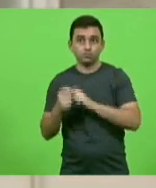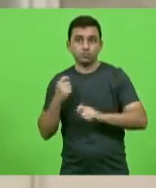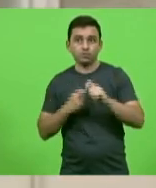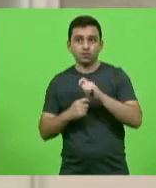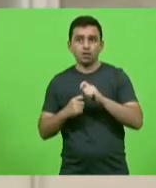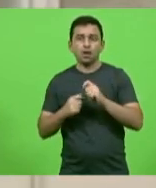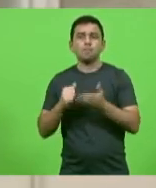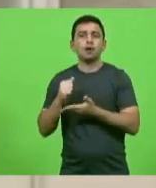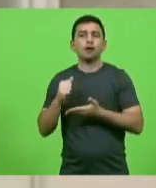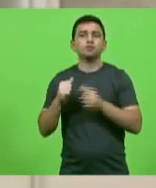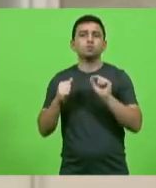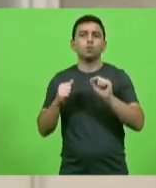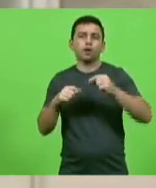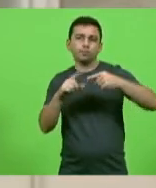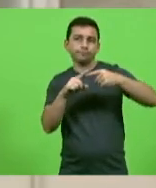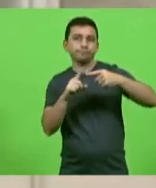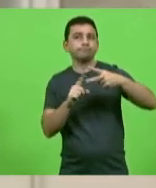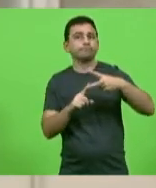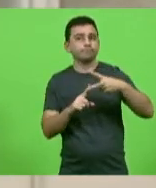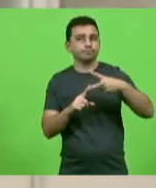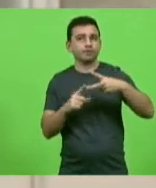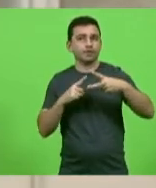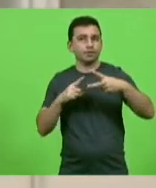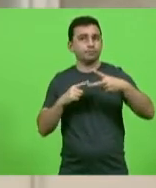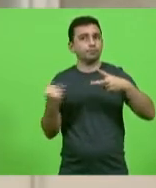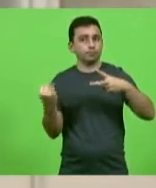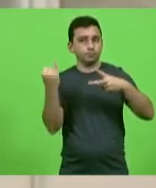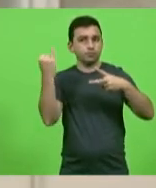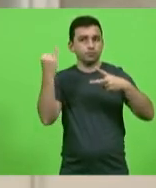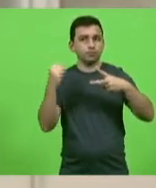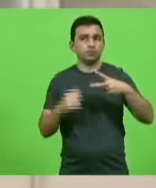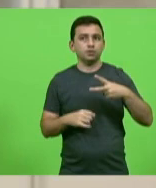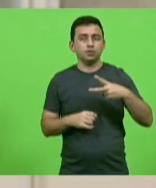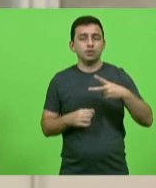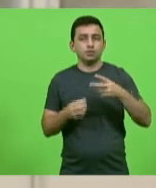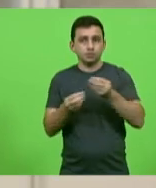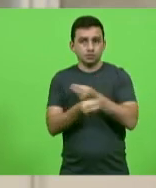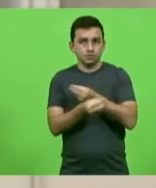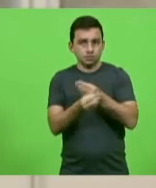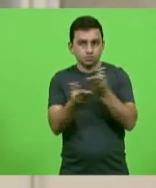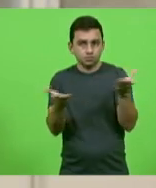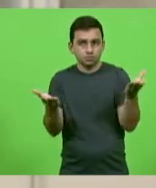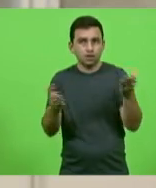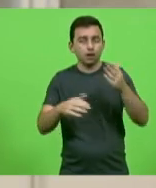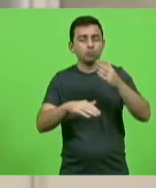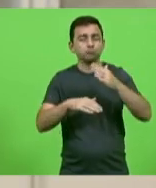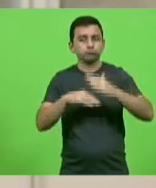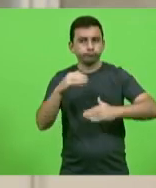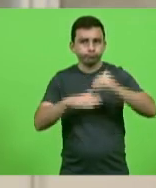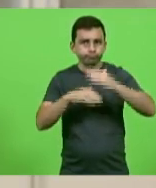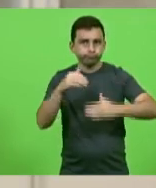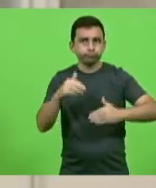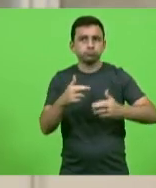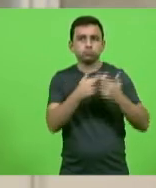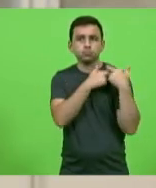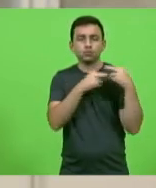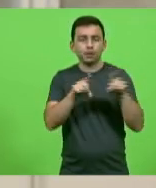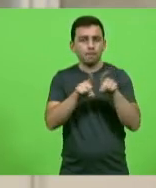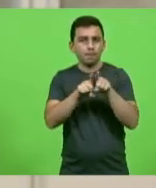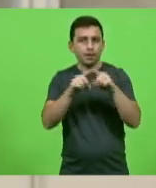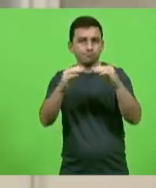é baseado em dois pressupostos fundamentais distribuição de competências e